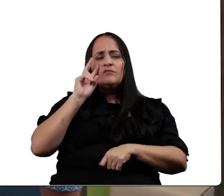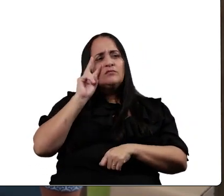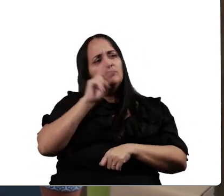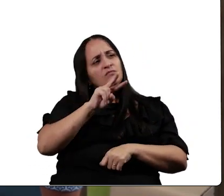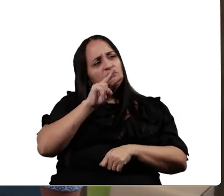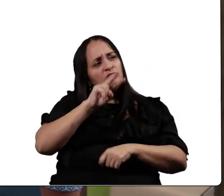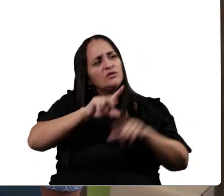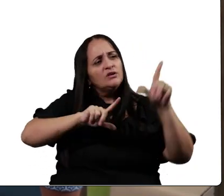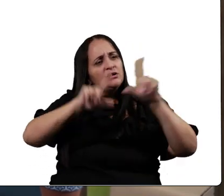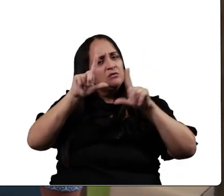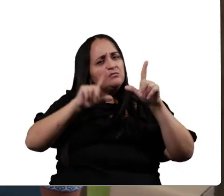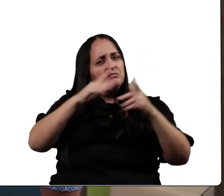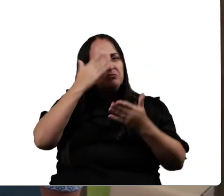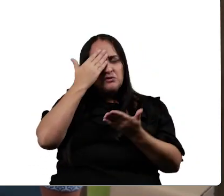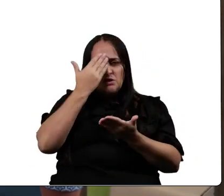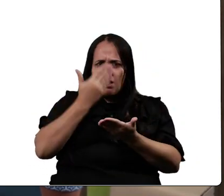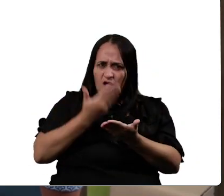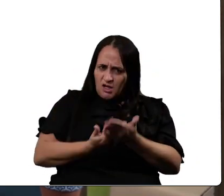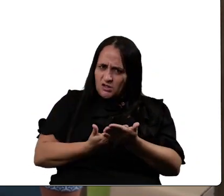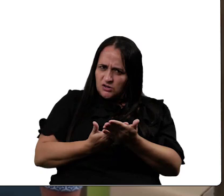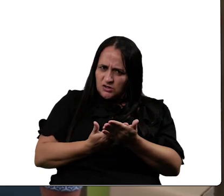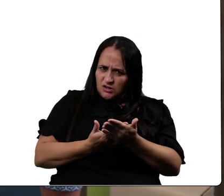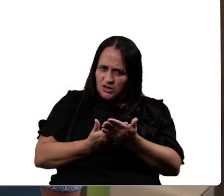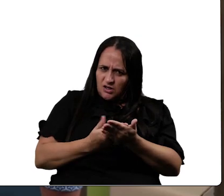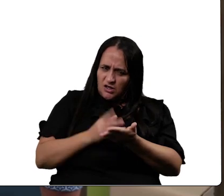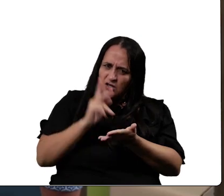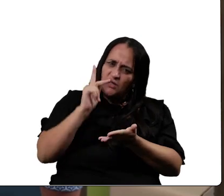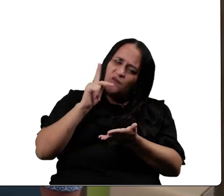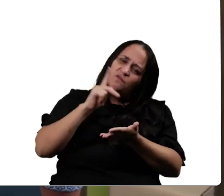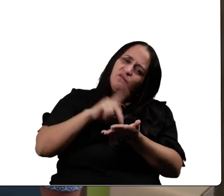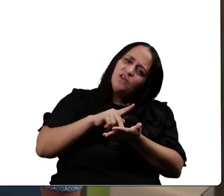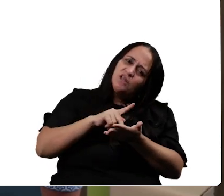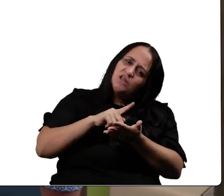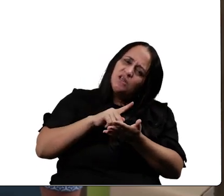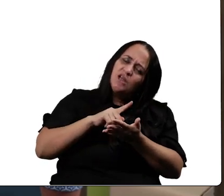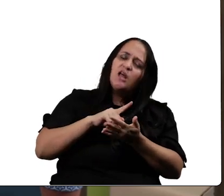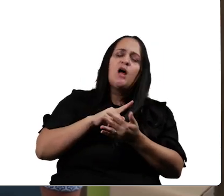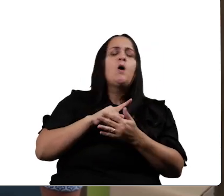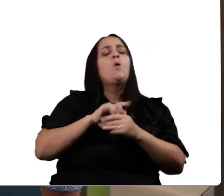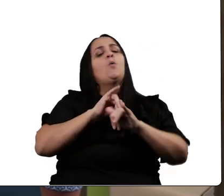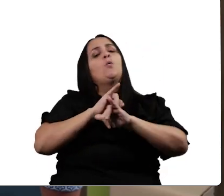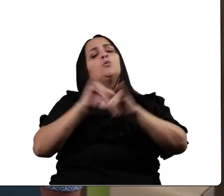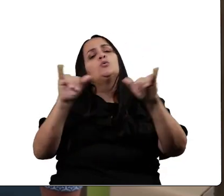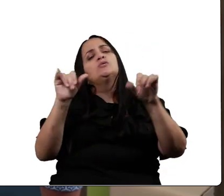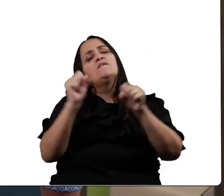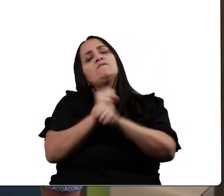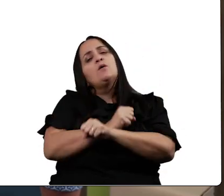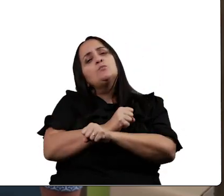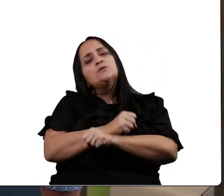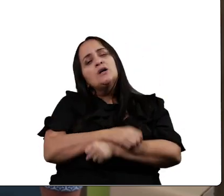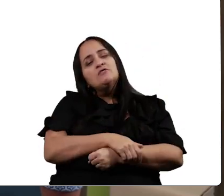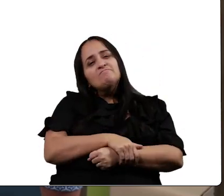na TV, você crê que é uma notícia verdadeira ou é uma notícia falsa?